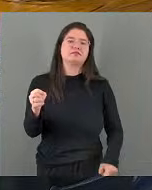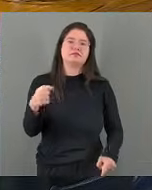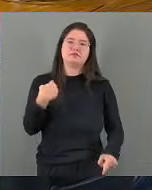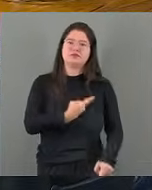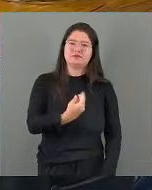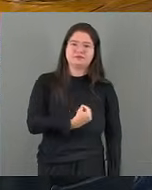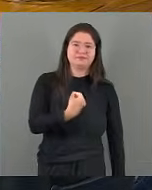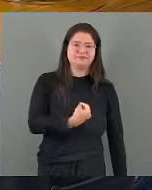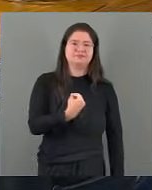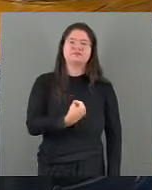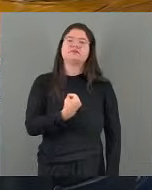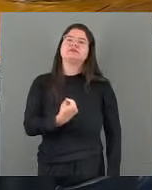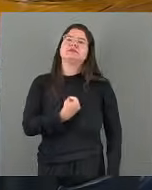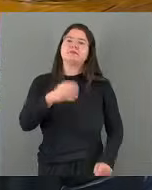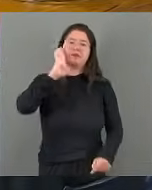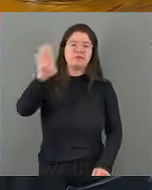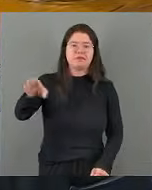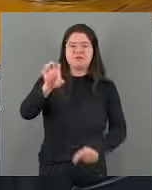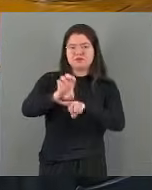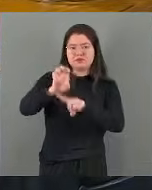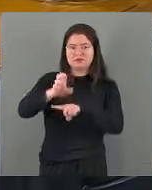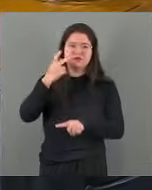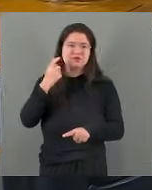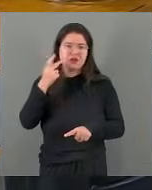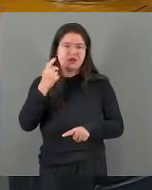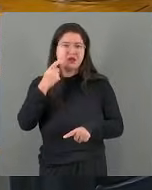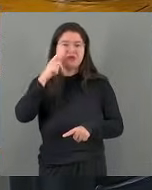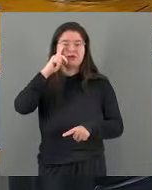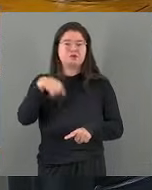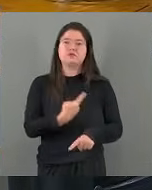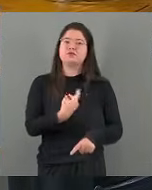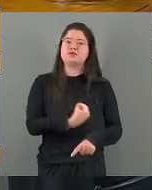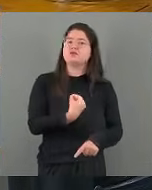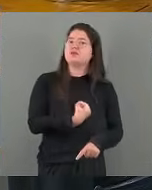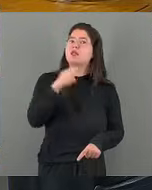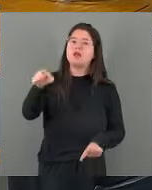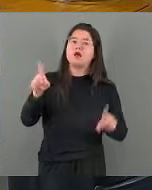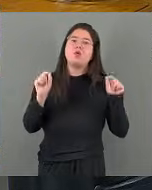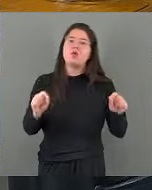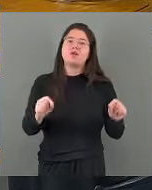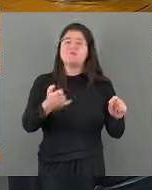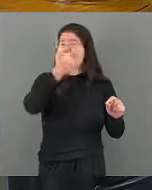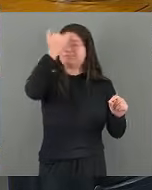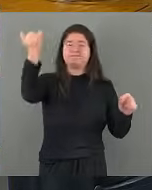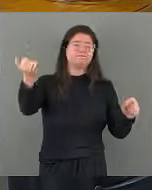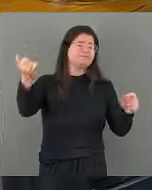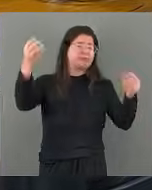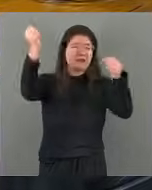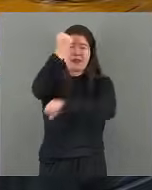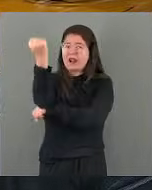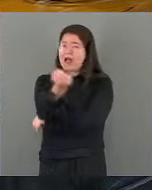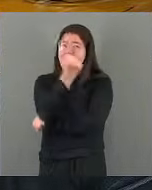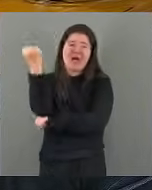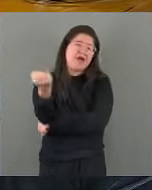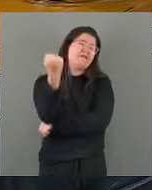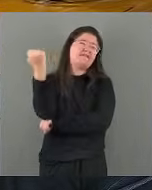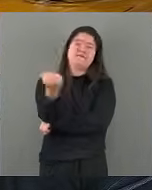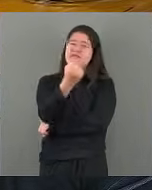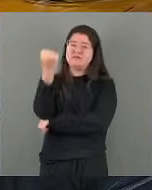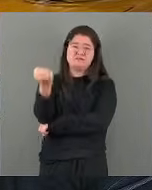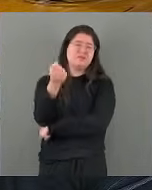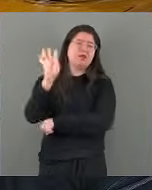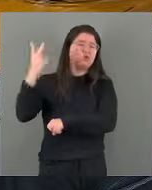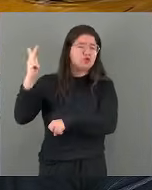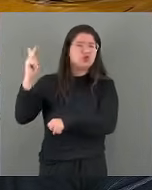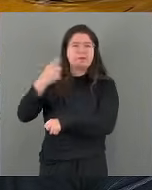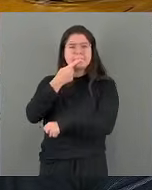Nós estamos vivendo, sou do estado do Ceará, e nós estamos vivendo lá uma tragédia humanitária sem precedentes na nossa história. E uma história